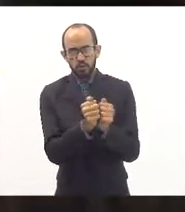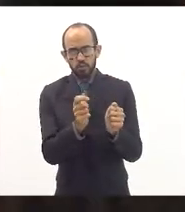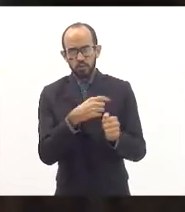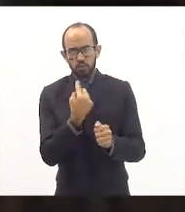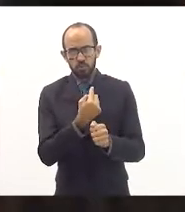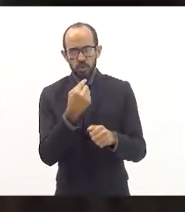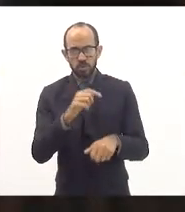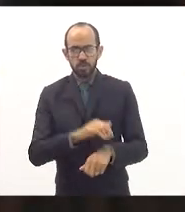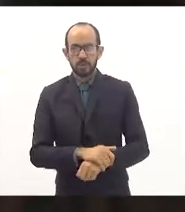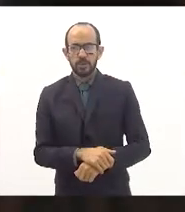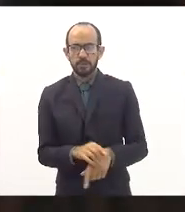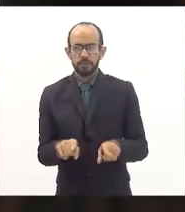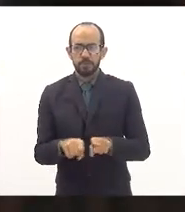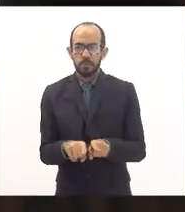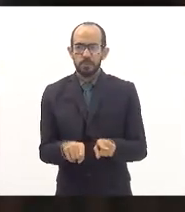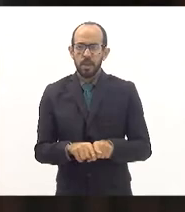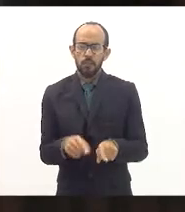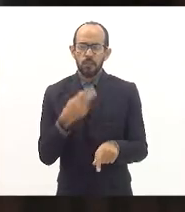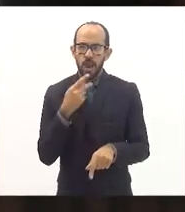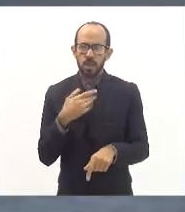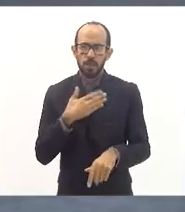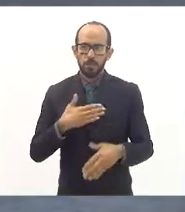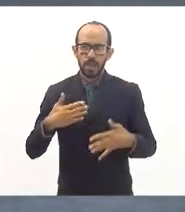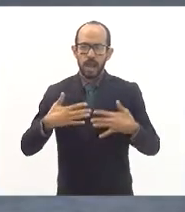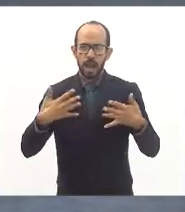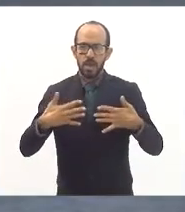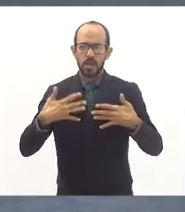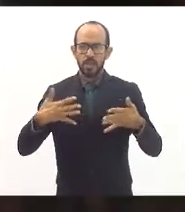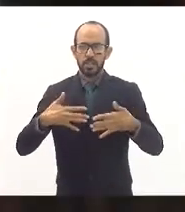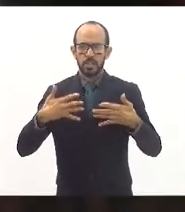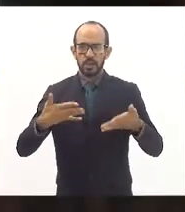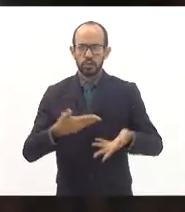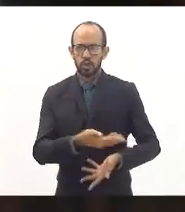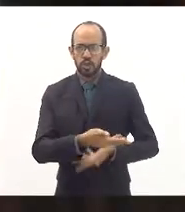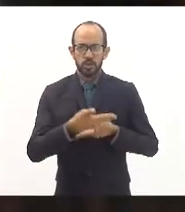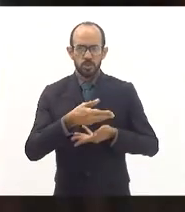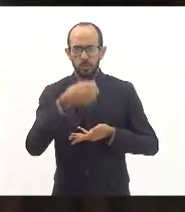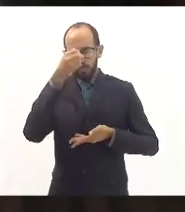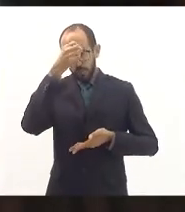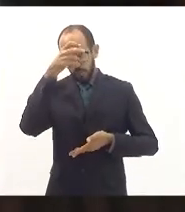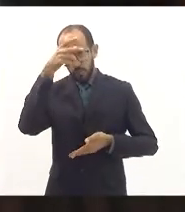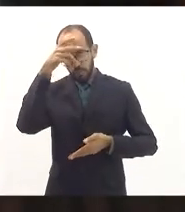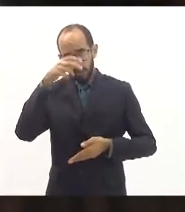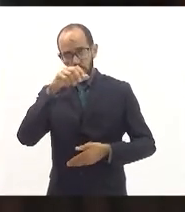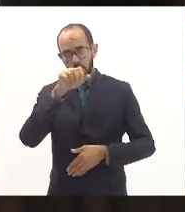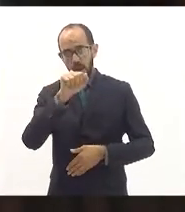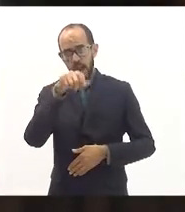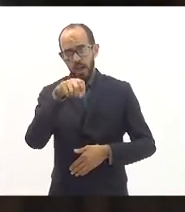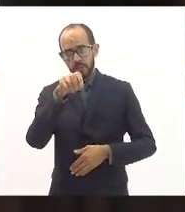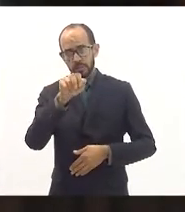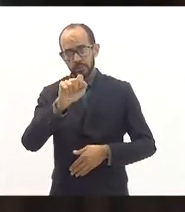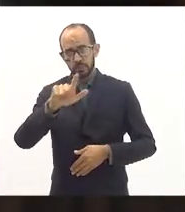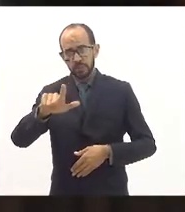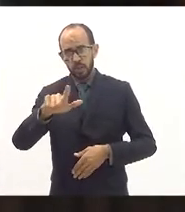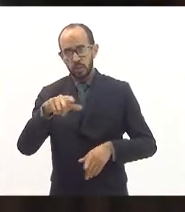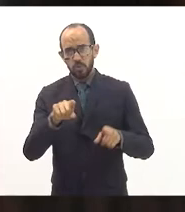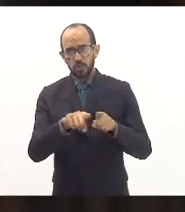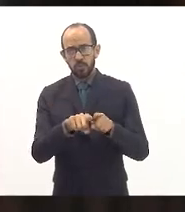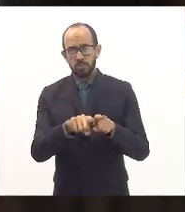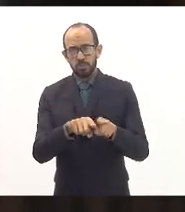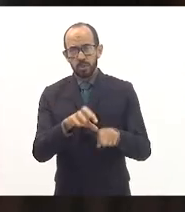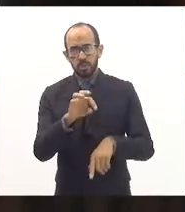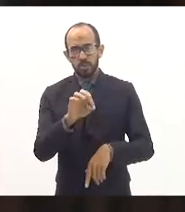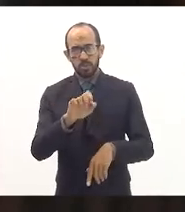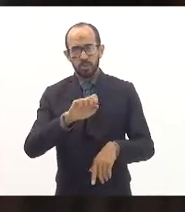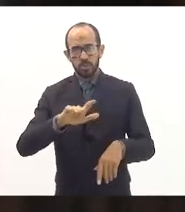Quero dizer da minha alegria de receber aqui o prefeito Axel Grael, receber aqui Théo